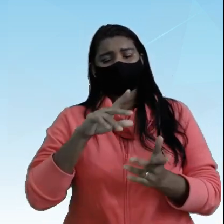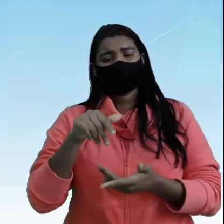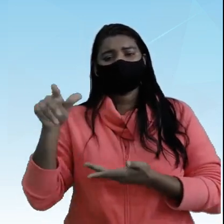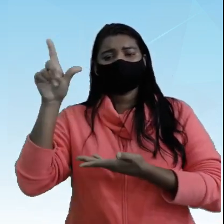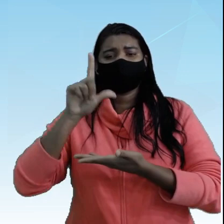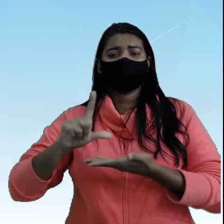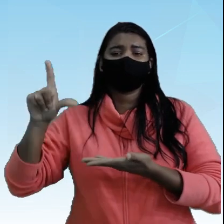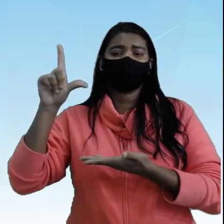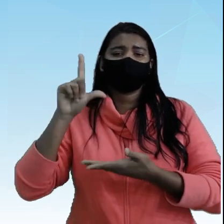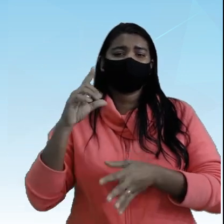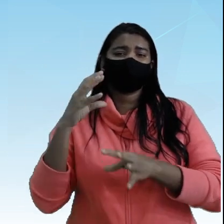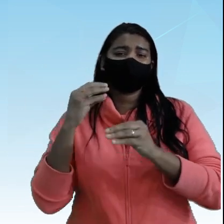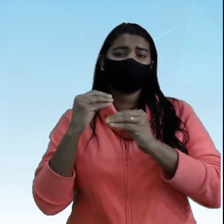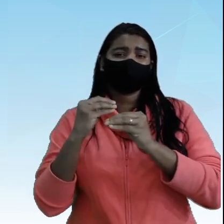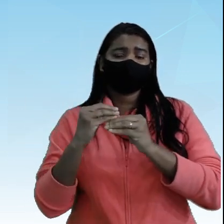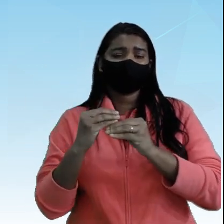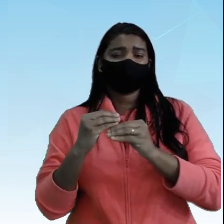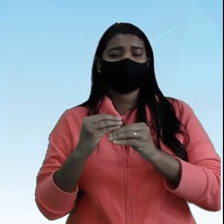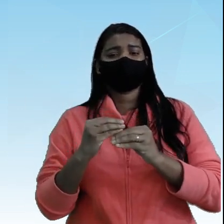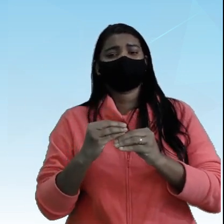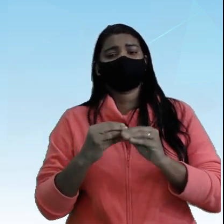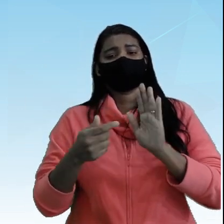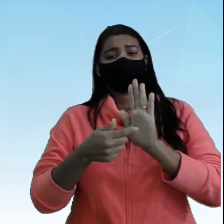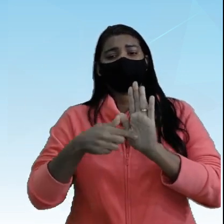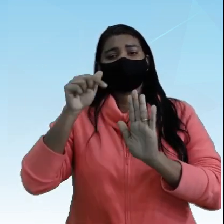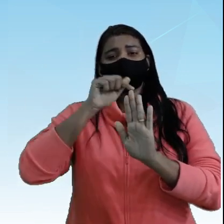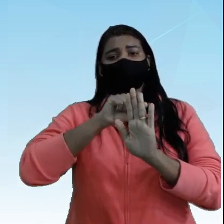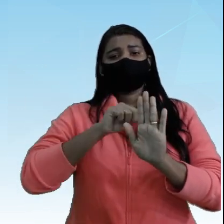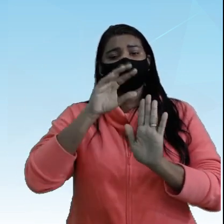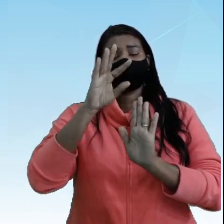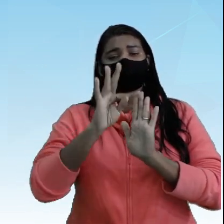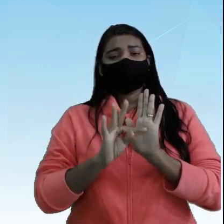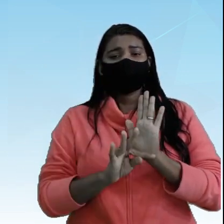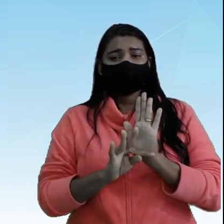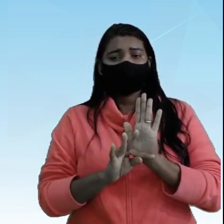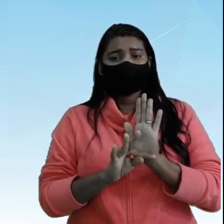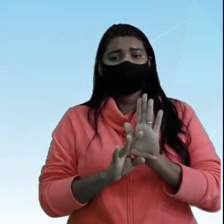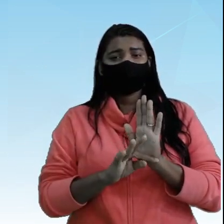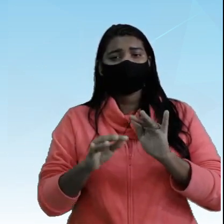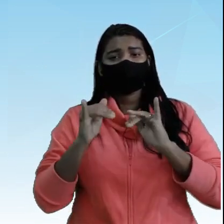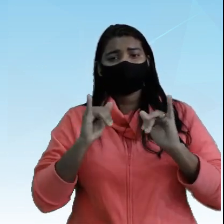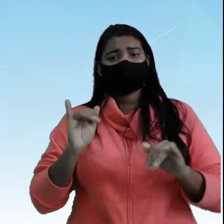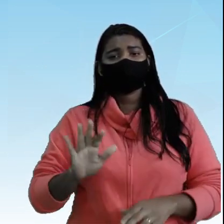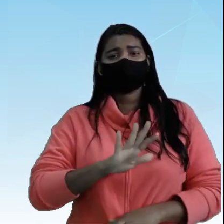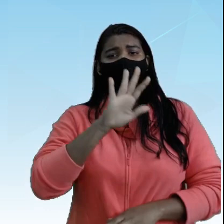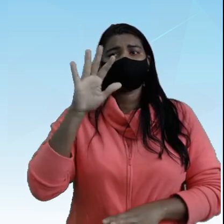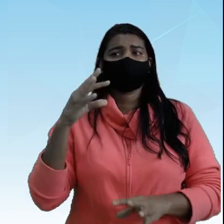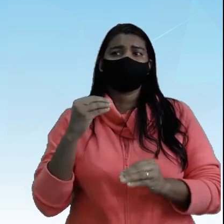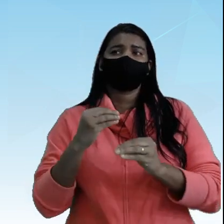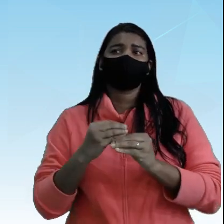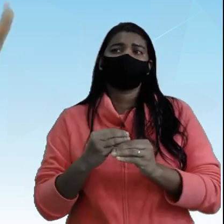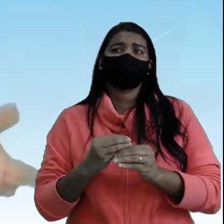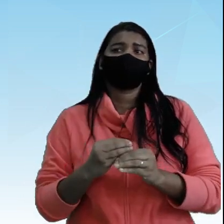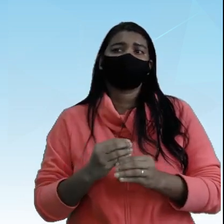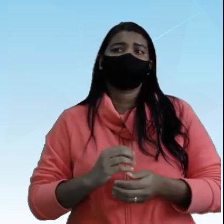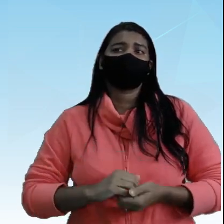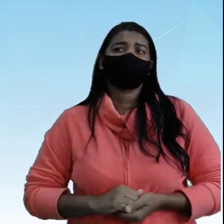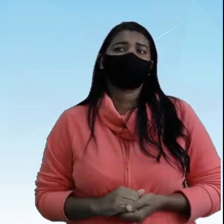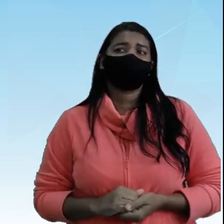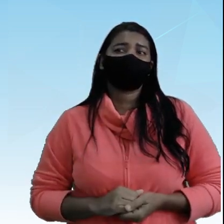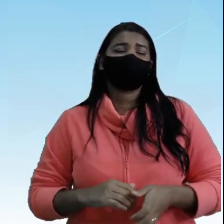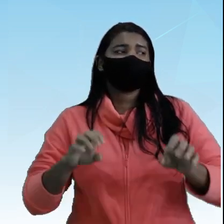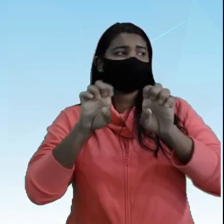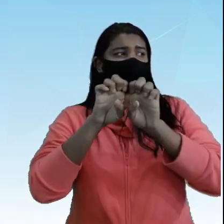literário, a um mundo da metáfora, e é um texto que tem uma denúncia social. Então vamos lá aqui fazer nossa